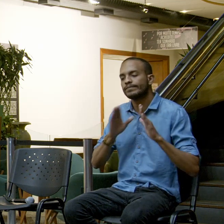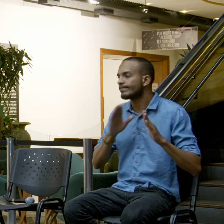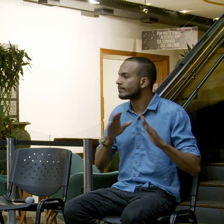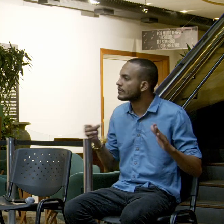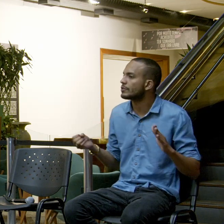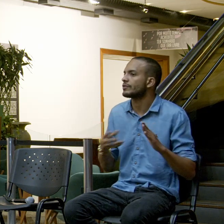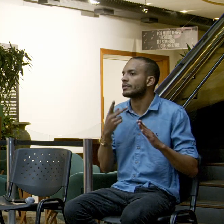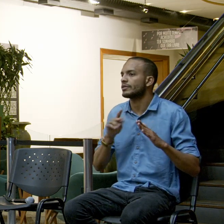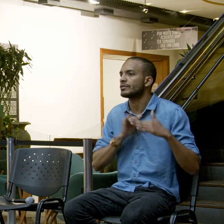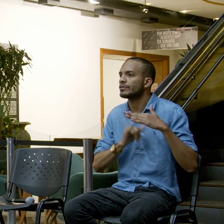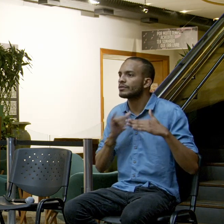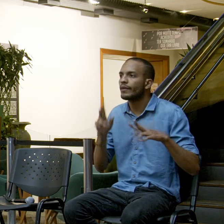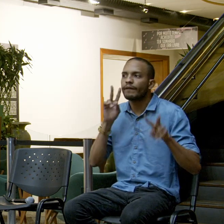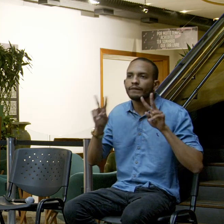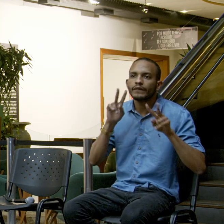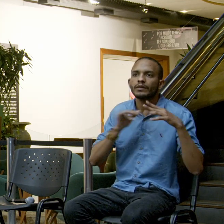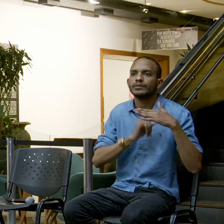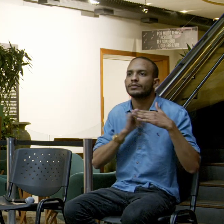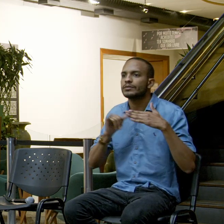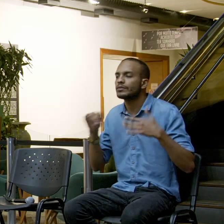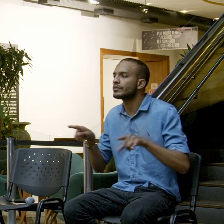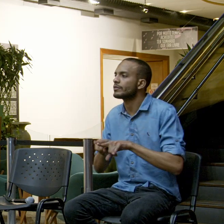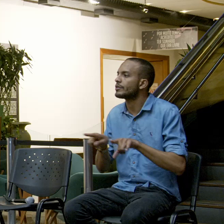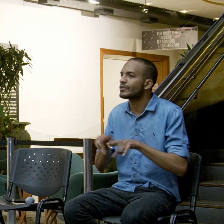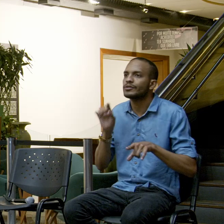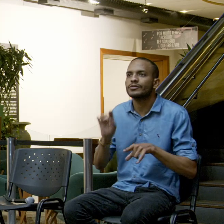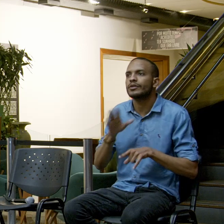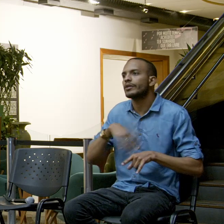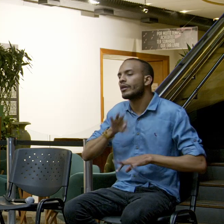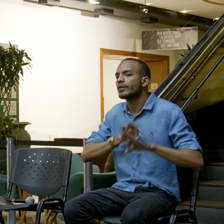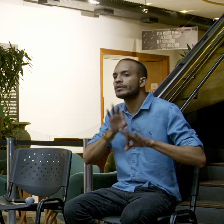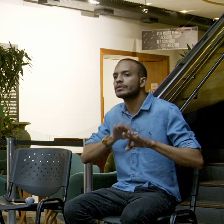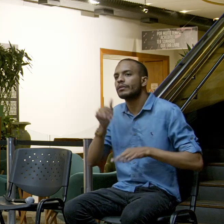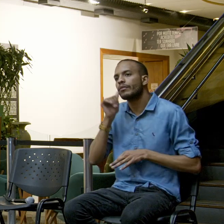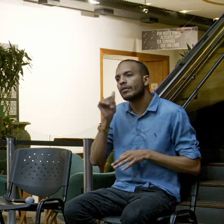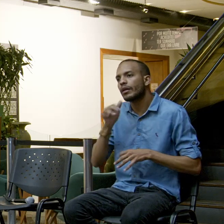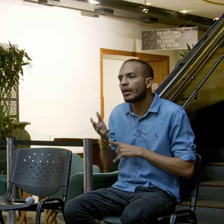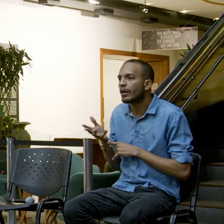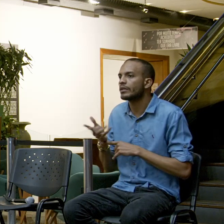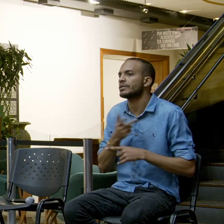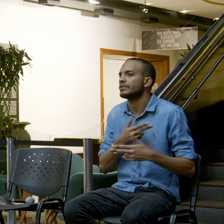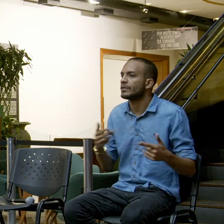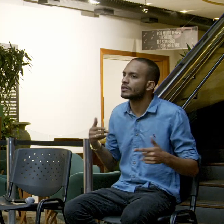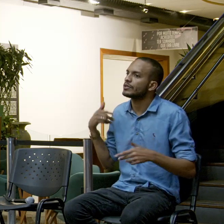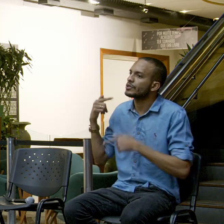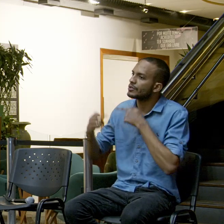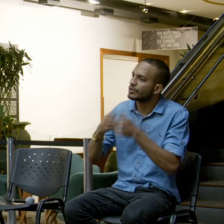história do Instituto, em que a gente vê o Instituto ocupado só com a produção de mulheres artistas de diferentes